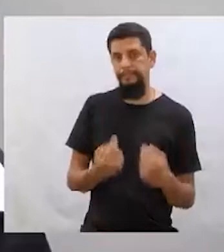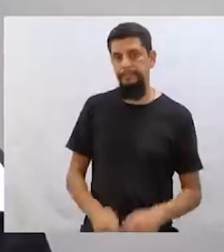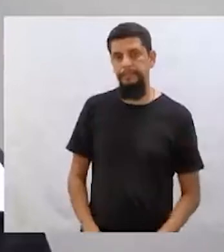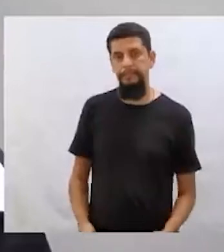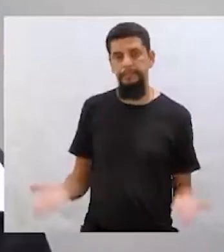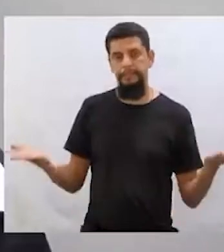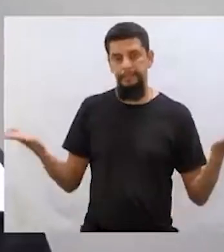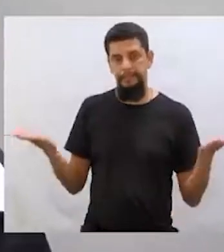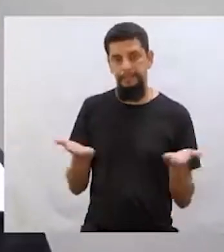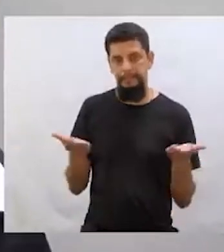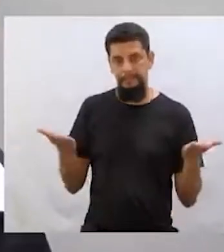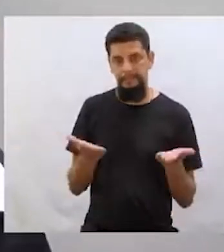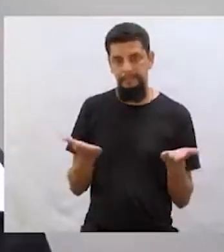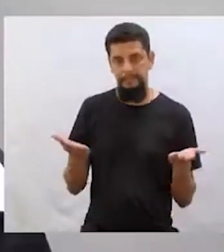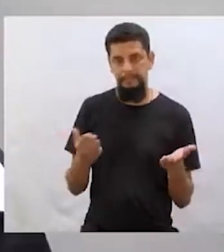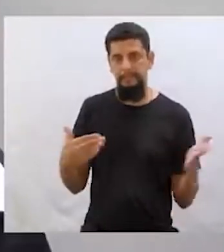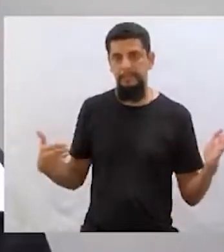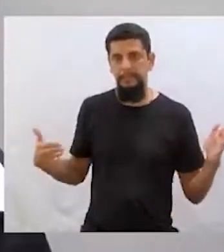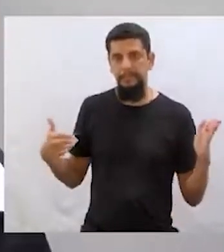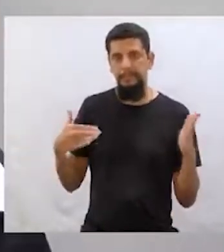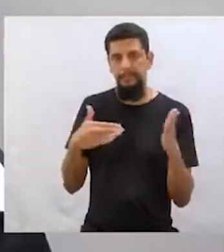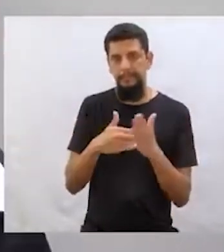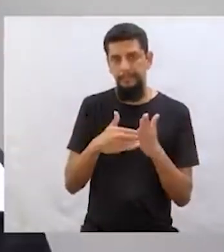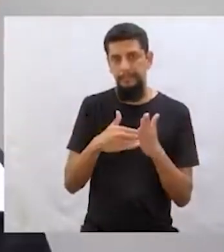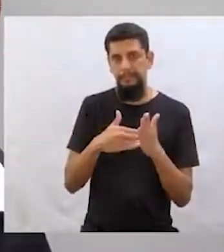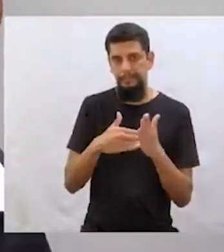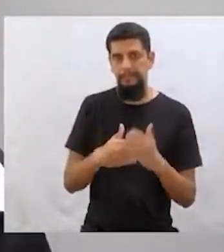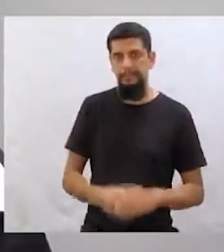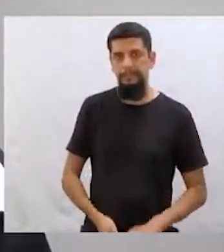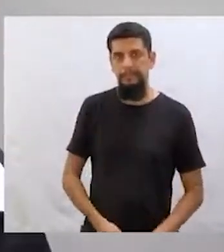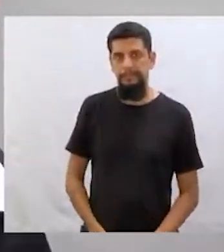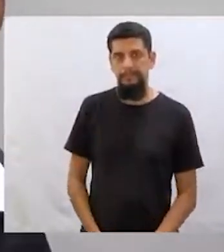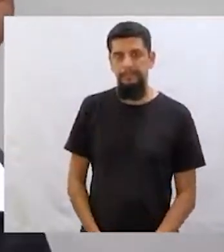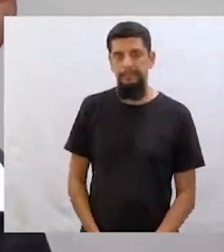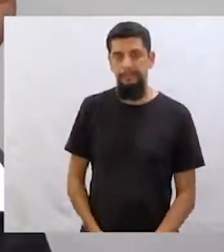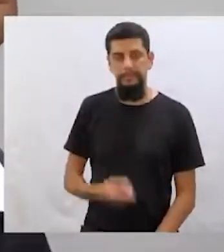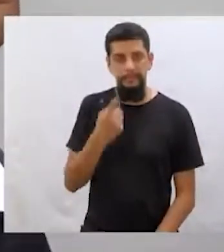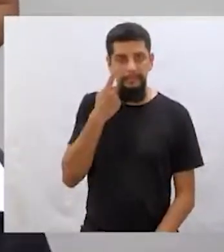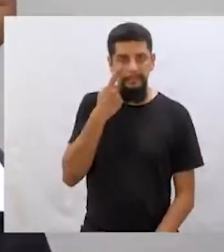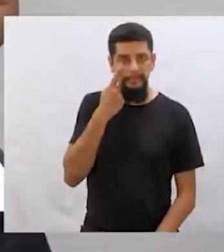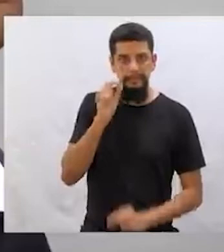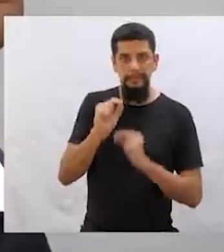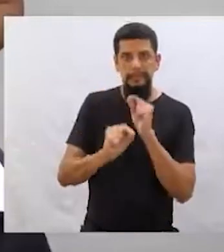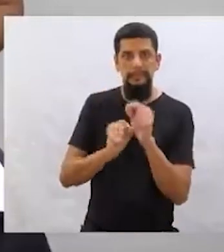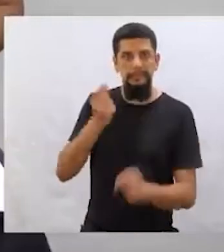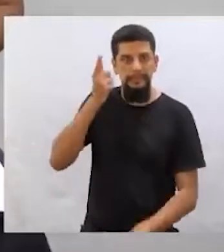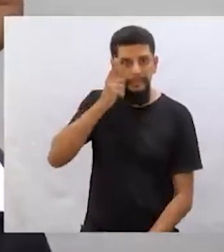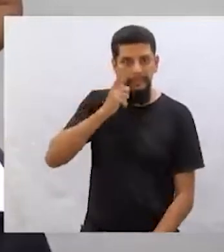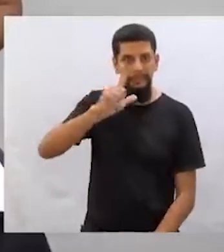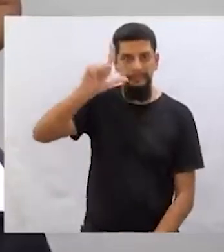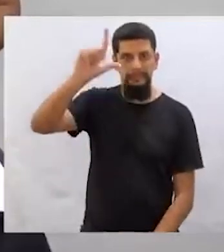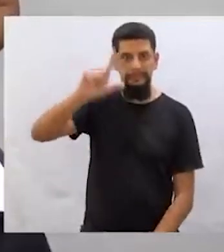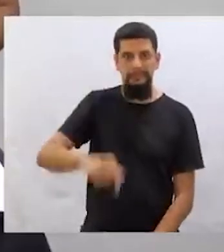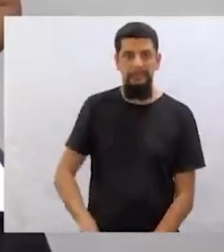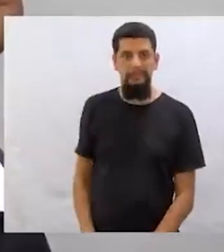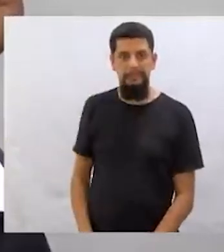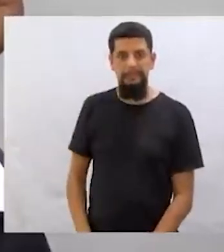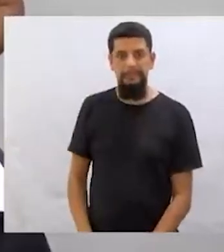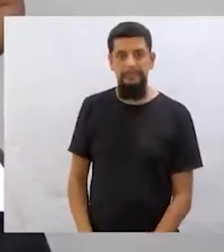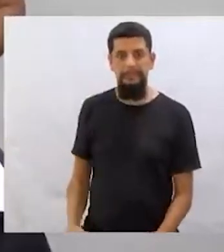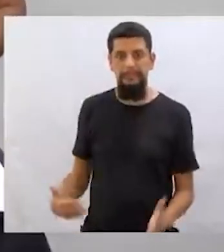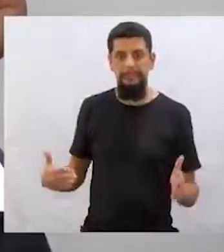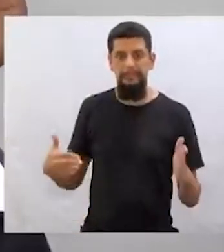Bruna. É. E agora, vamos para a última rodada. Vamos ver. Quem será que vai ganhar? Contando